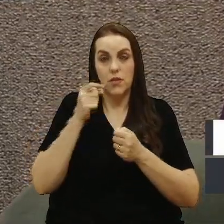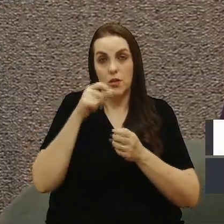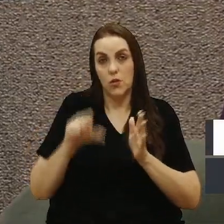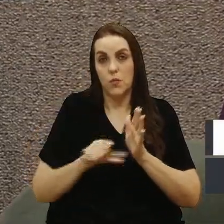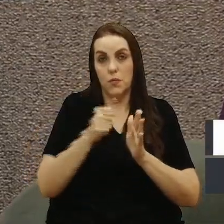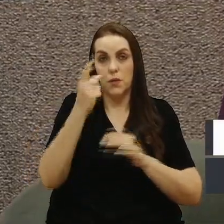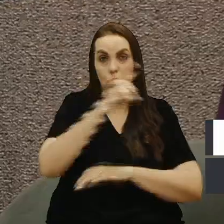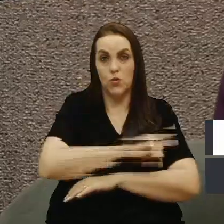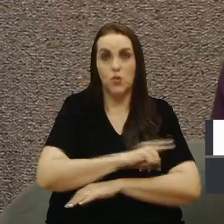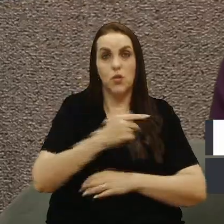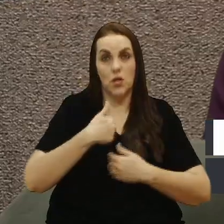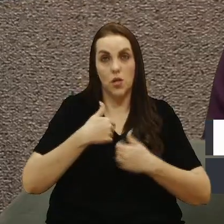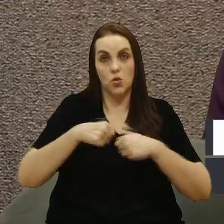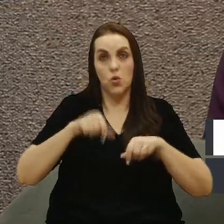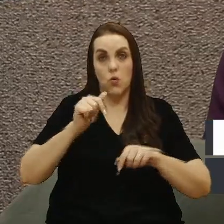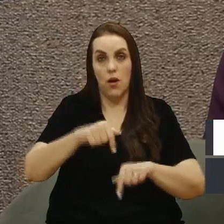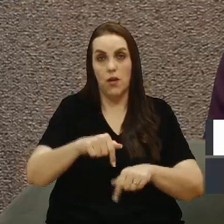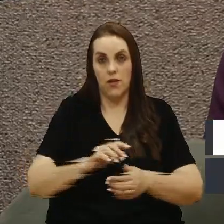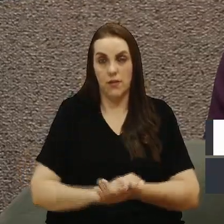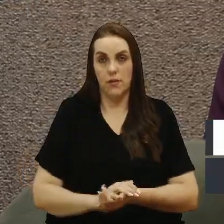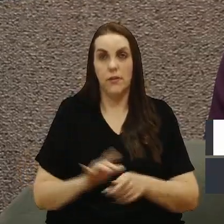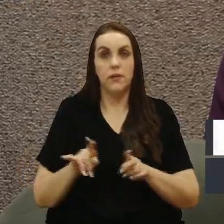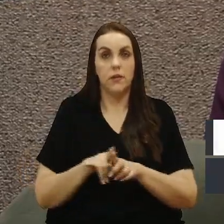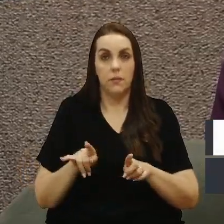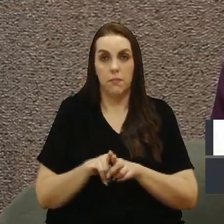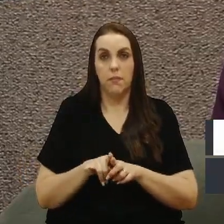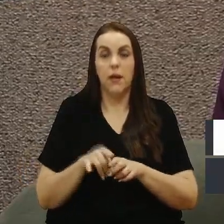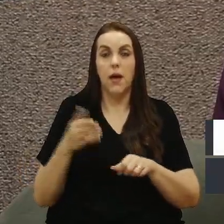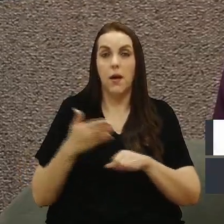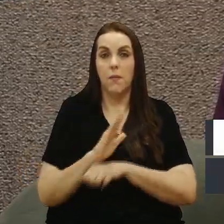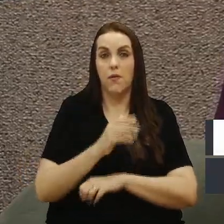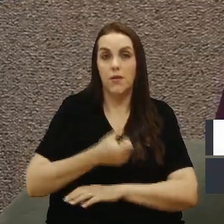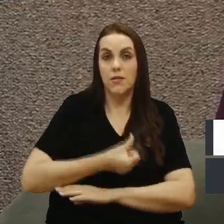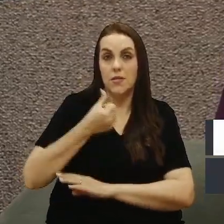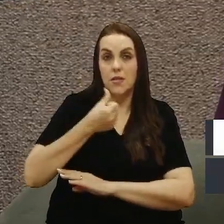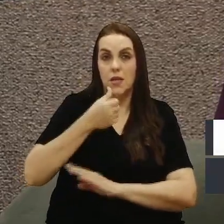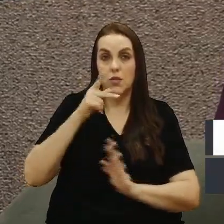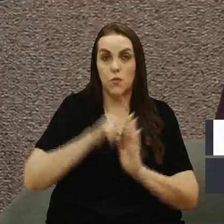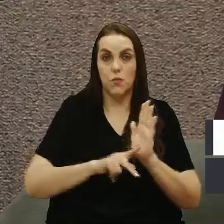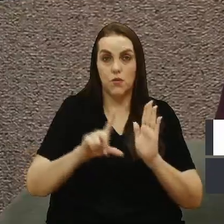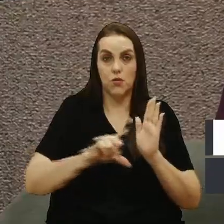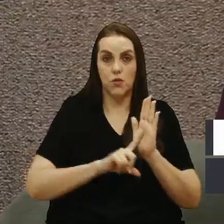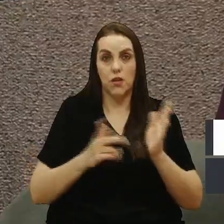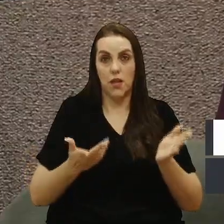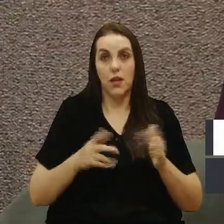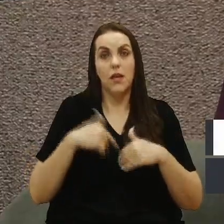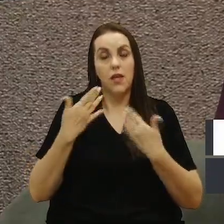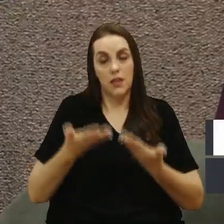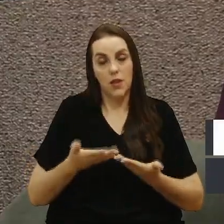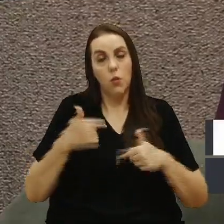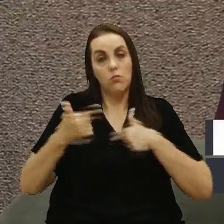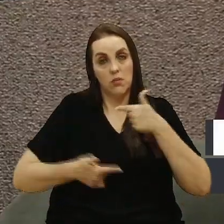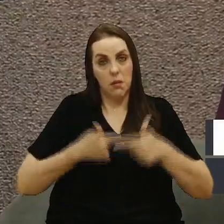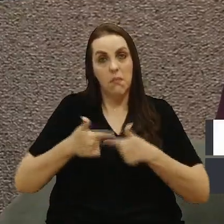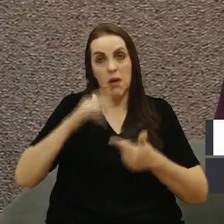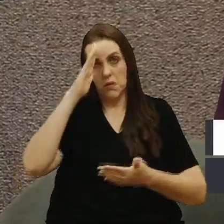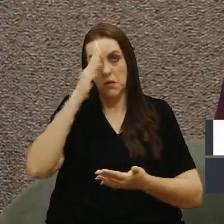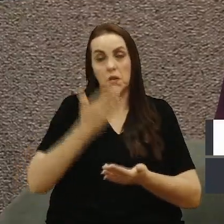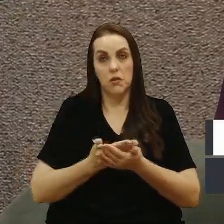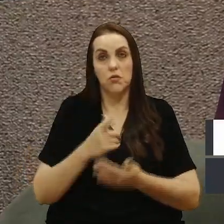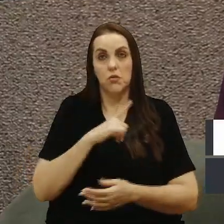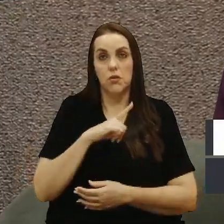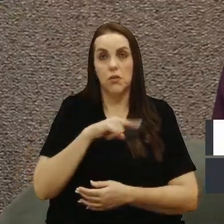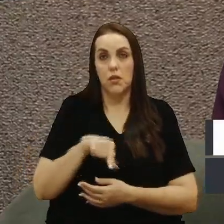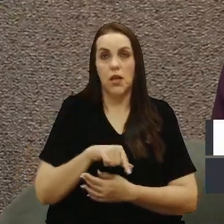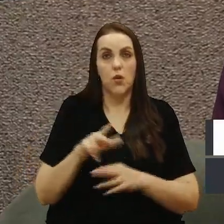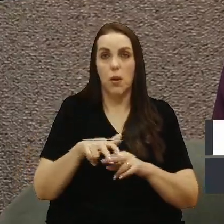casa. Tanto é que hoje, logo em seguida, a gente vai aprovar o meu 6º projeto de lei. Então, o trabalho, eu acredito que eu tenho, não é por